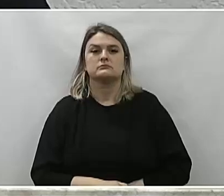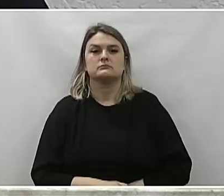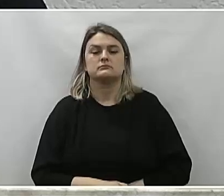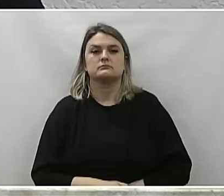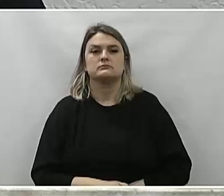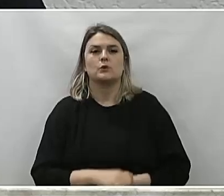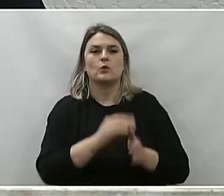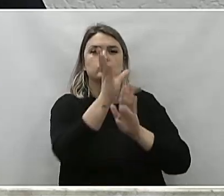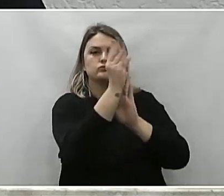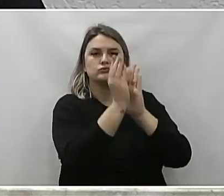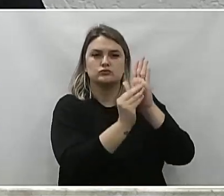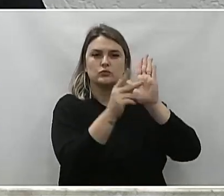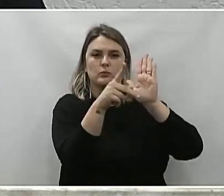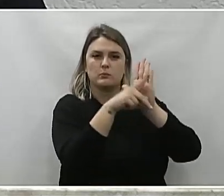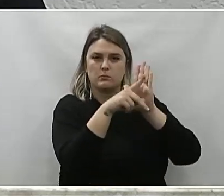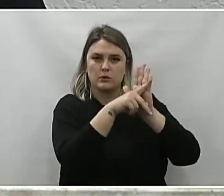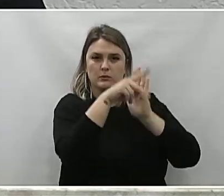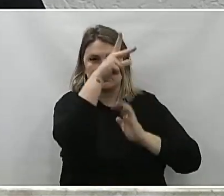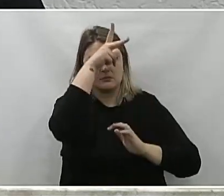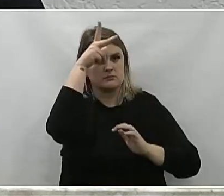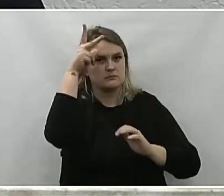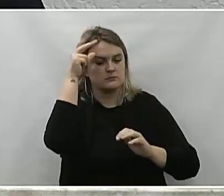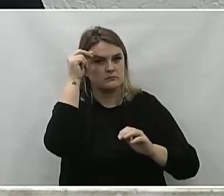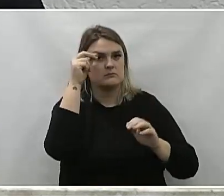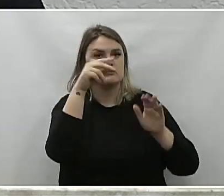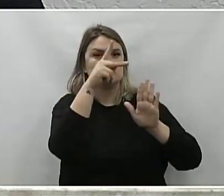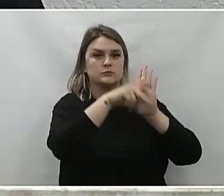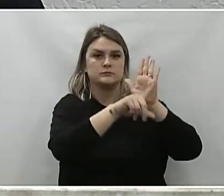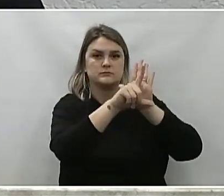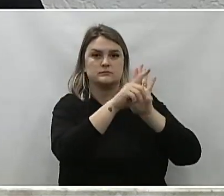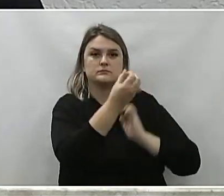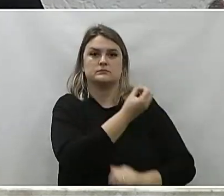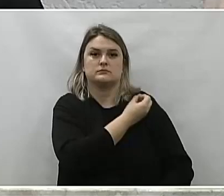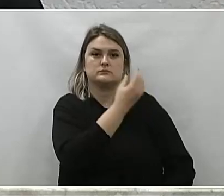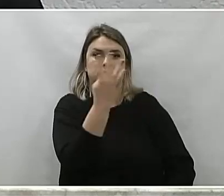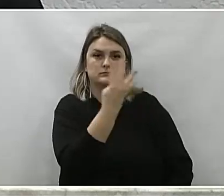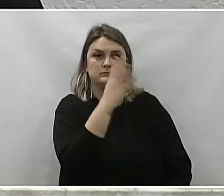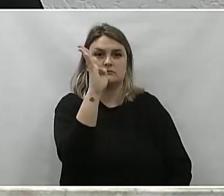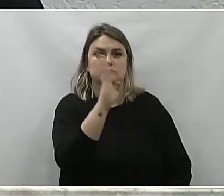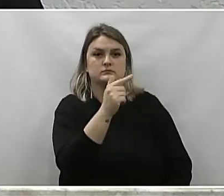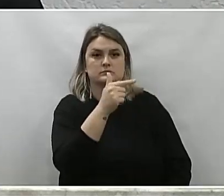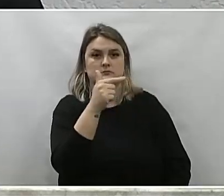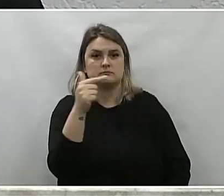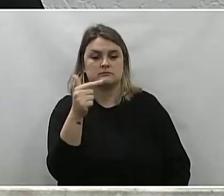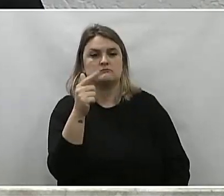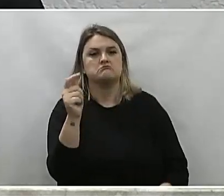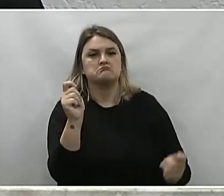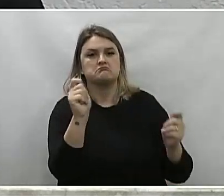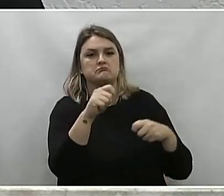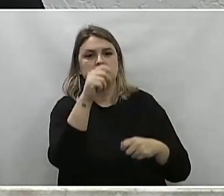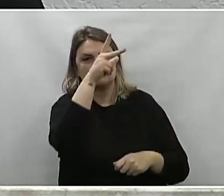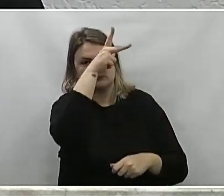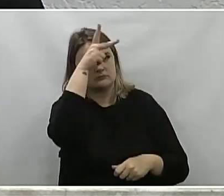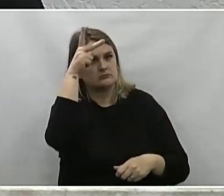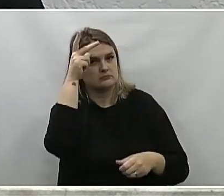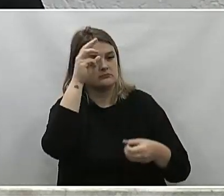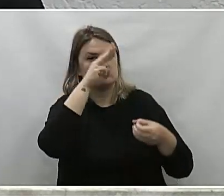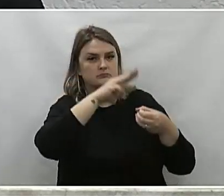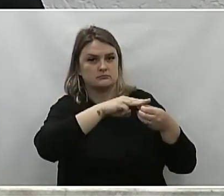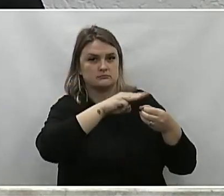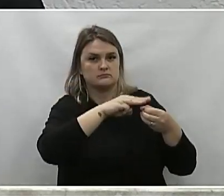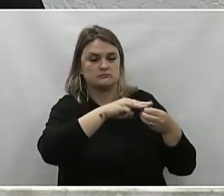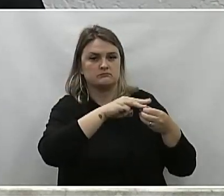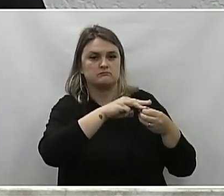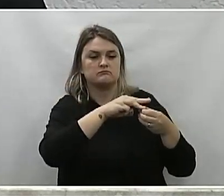matéria do executivo projeto de lei ordinária de número 44 de 2022 autoriza o Executivo Municipal